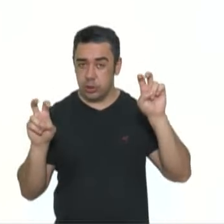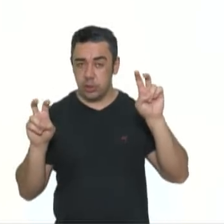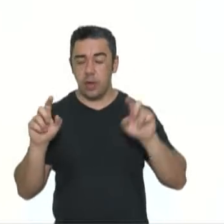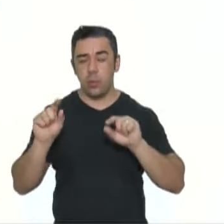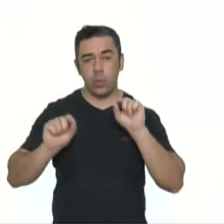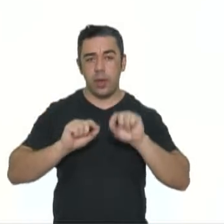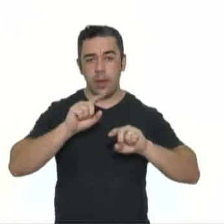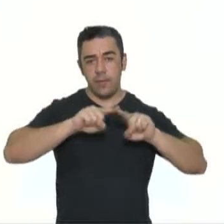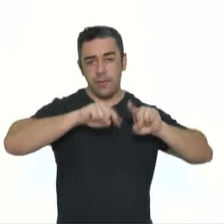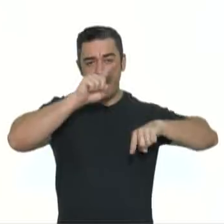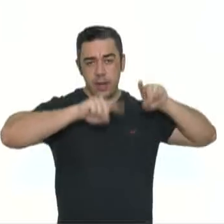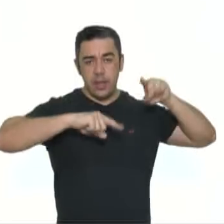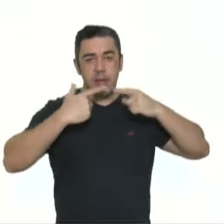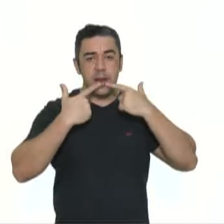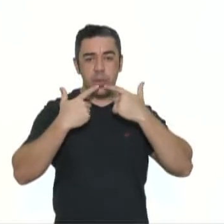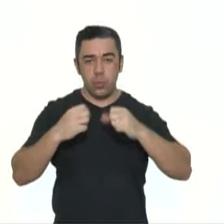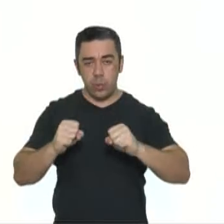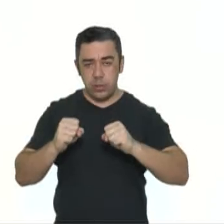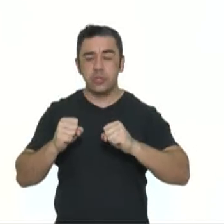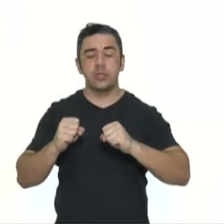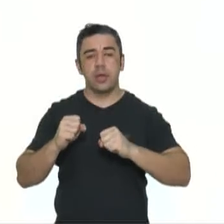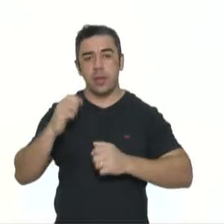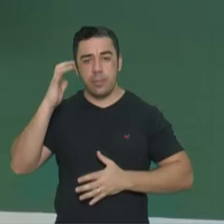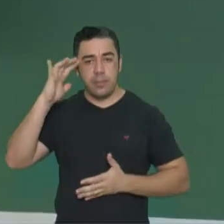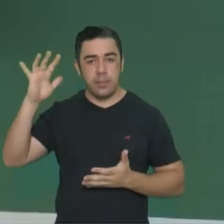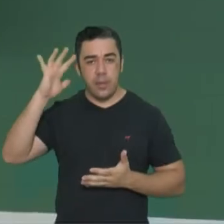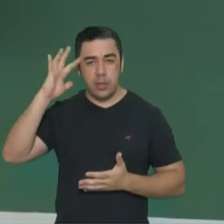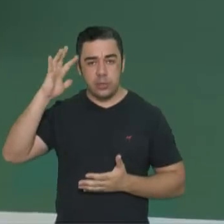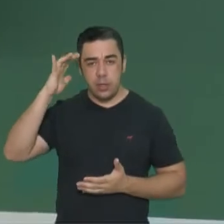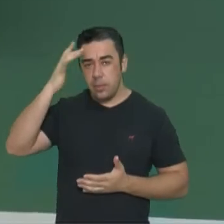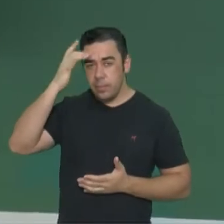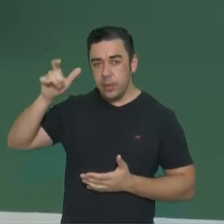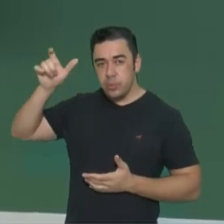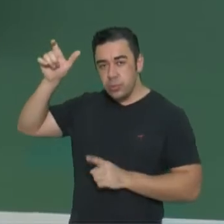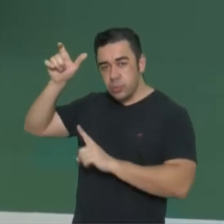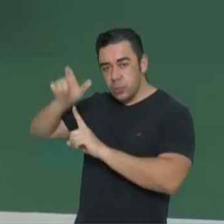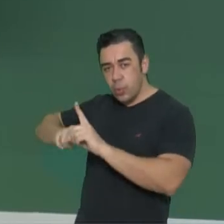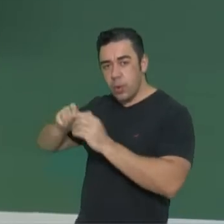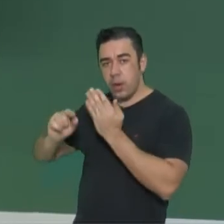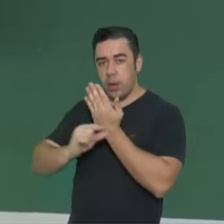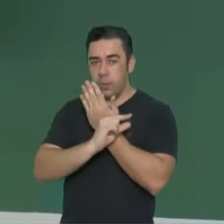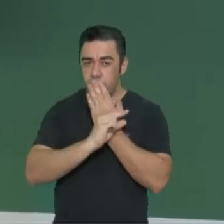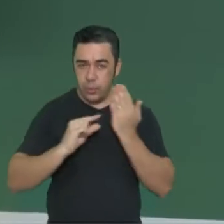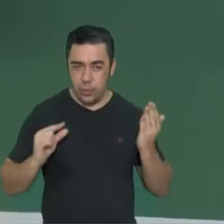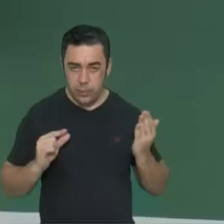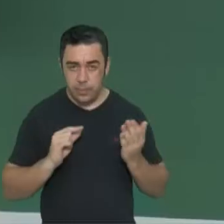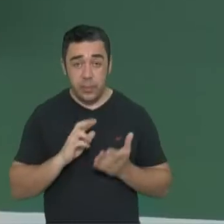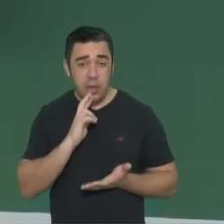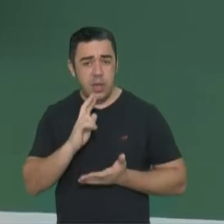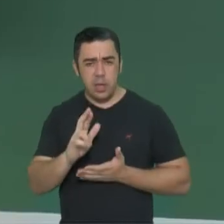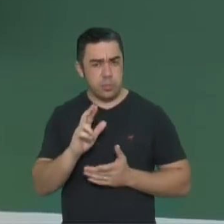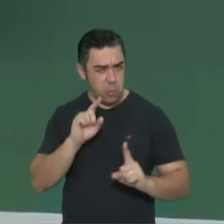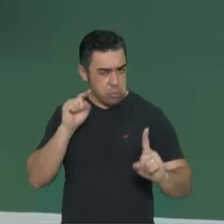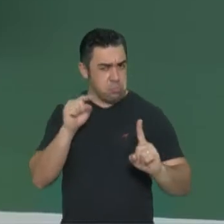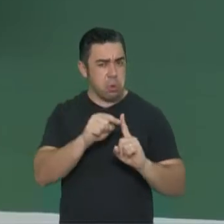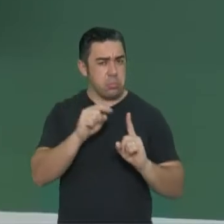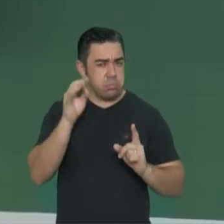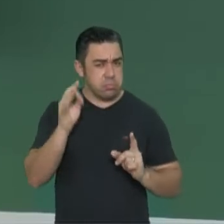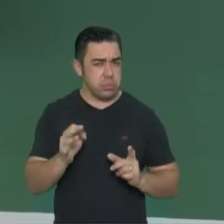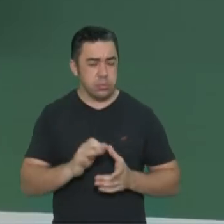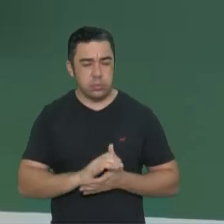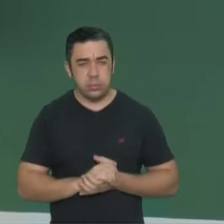variedade linguística imaginada pelo autor. Olha só que legal, ele responde essa questão de forma muito mais precisa.